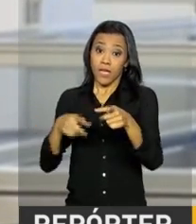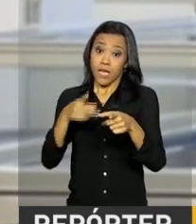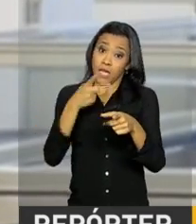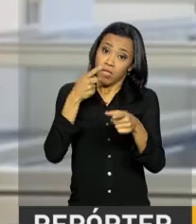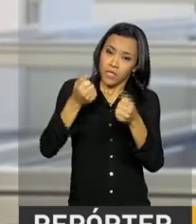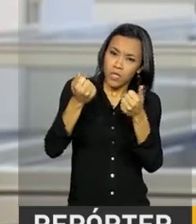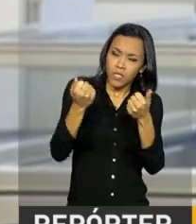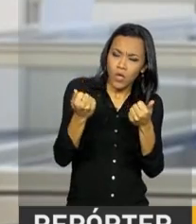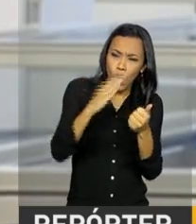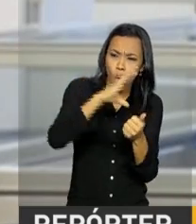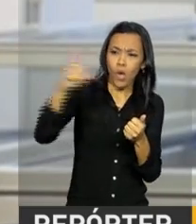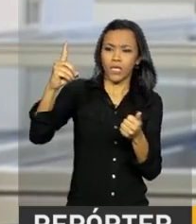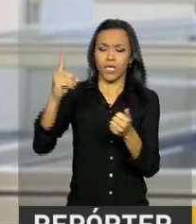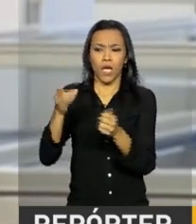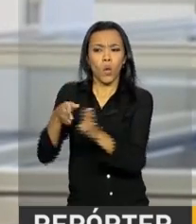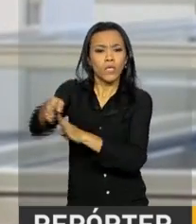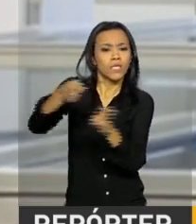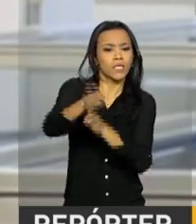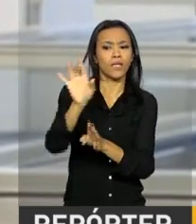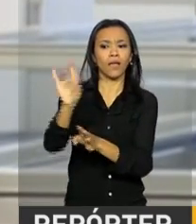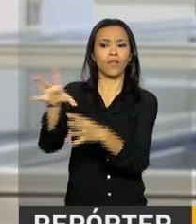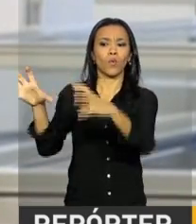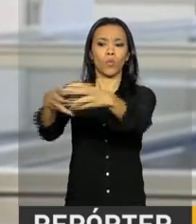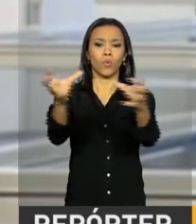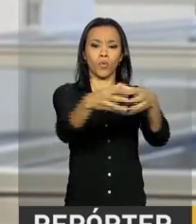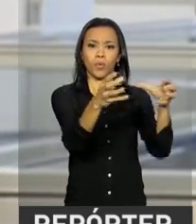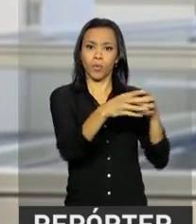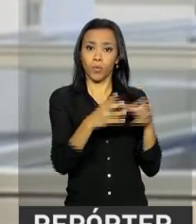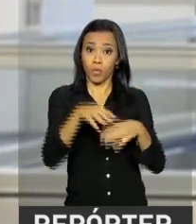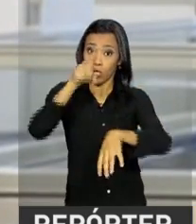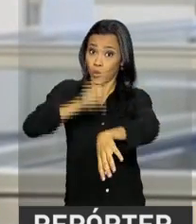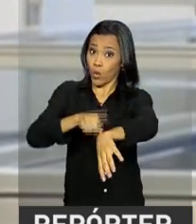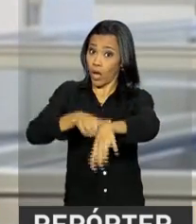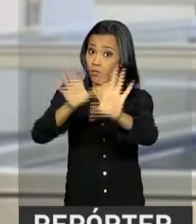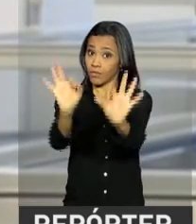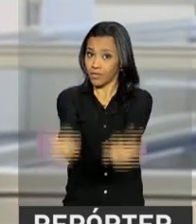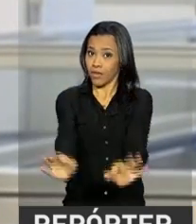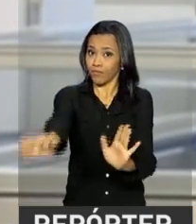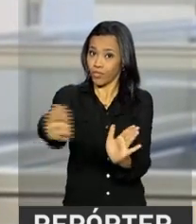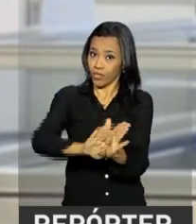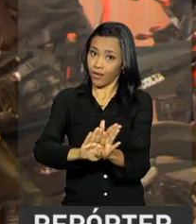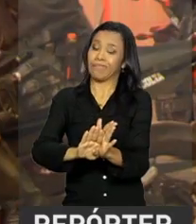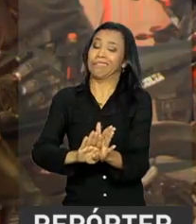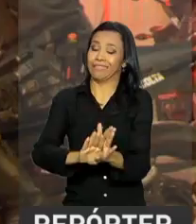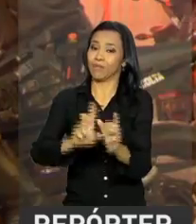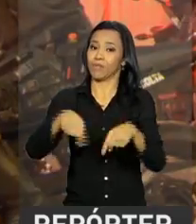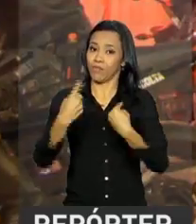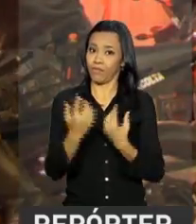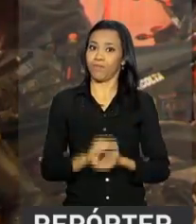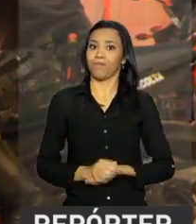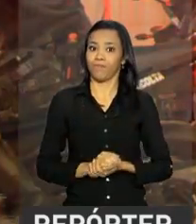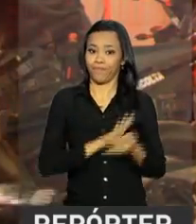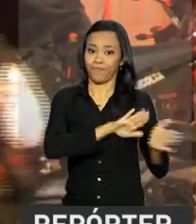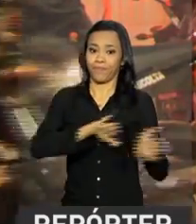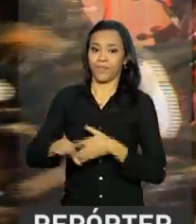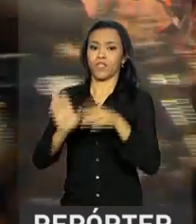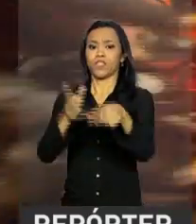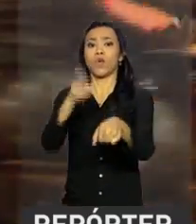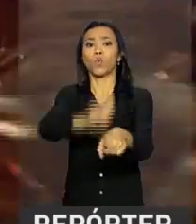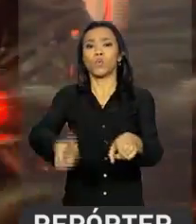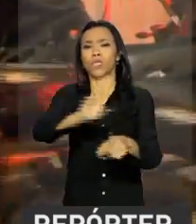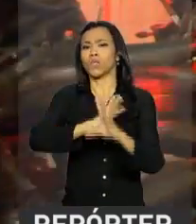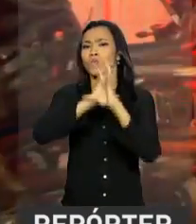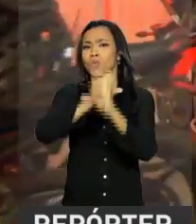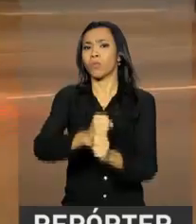atrapalhe o outro e que todos possam estar pontualmente no estádio no horário correto é o grande desafio. No total, foram utilizados